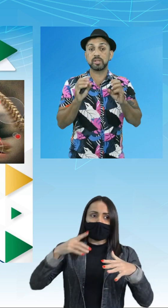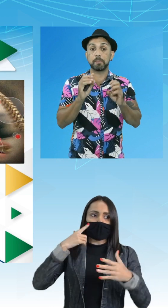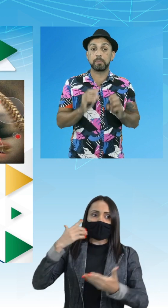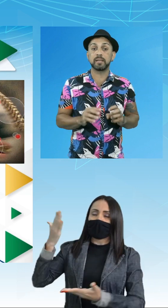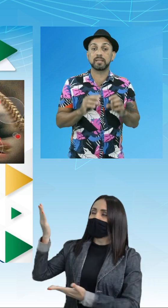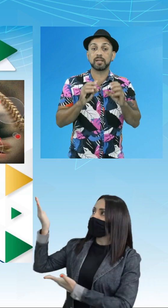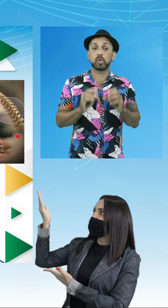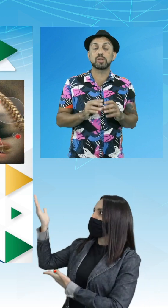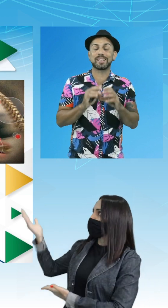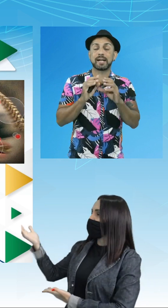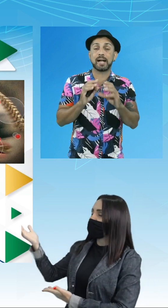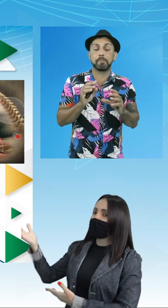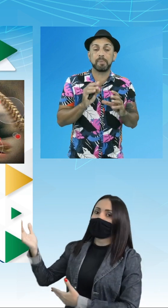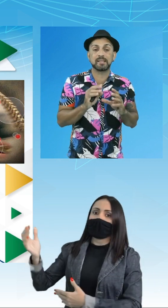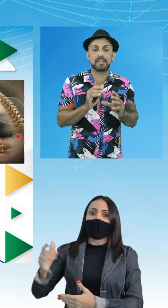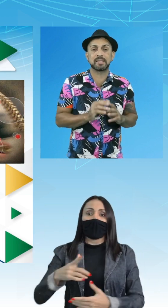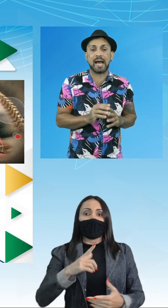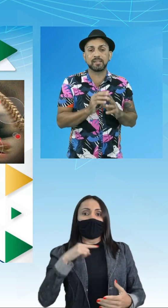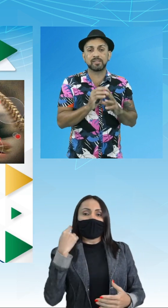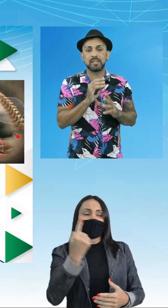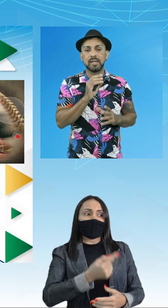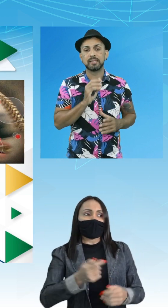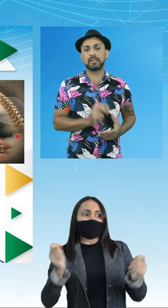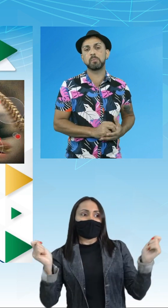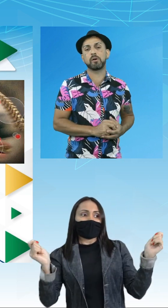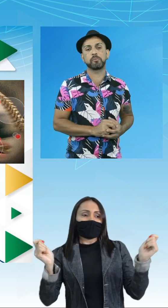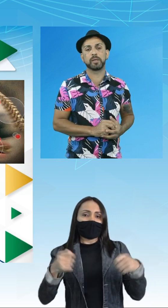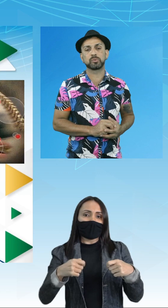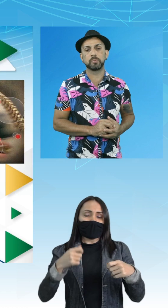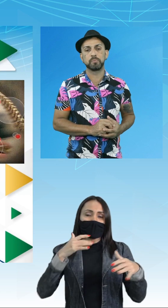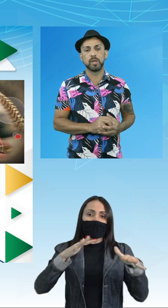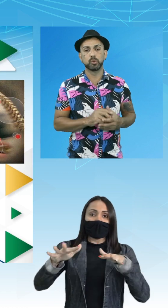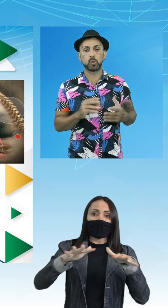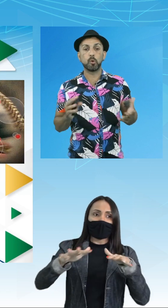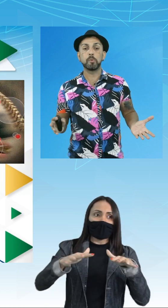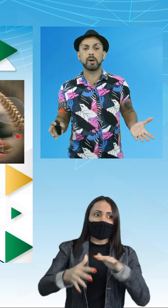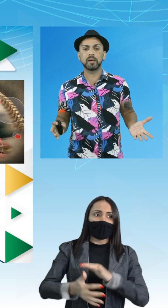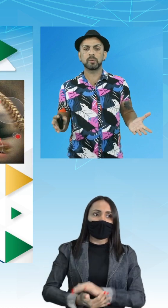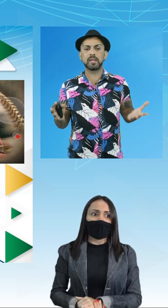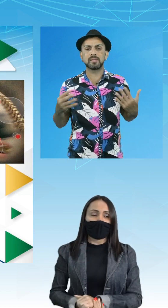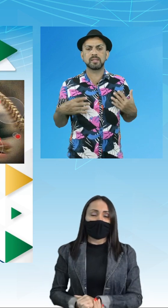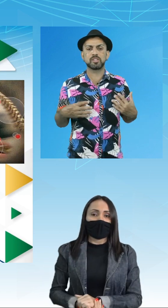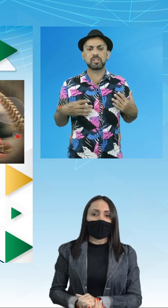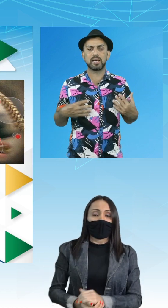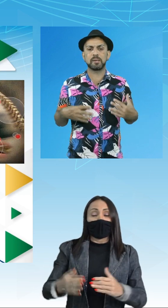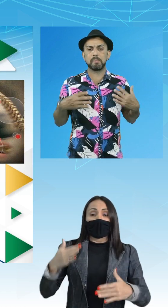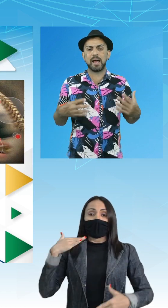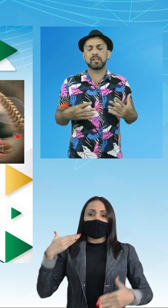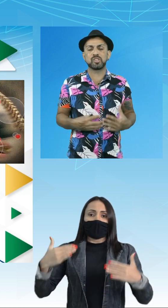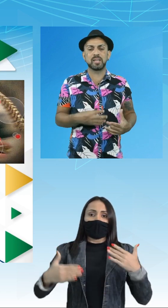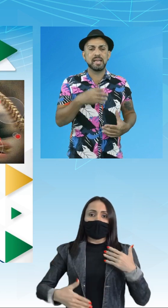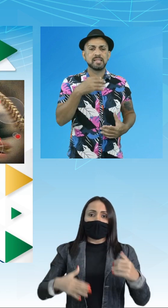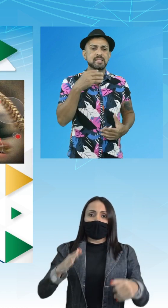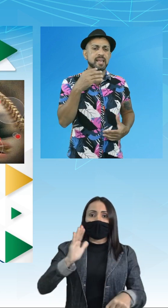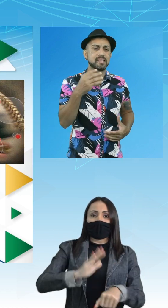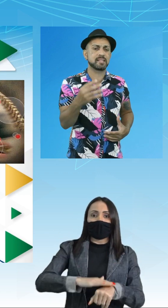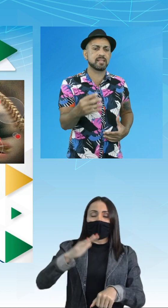músculos depende a nossa capacidade de movimento. No corpo humano, ele existe ali mais